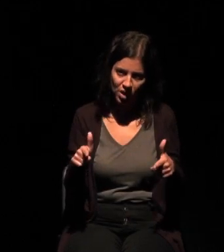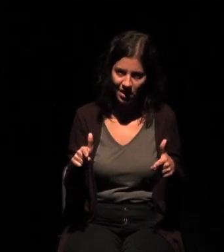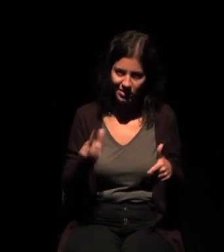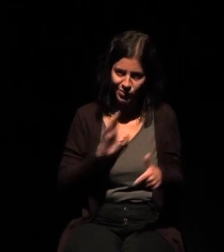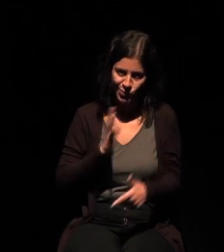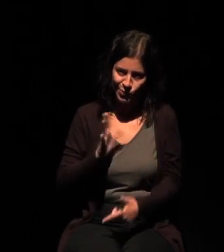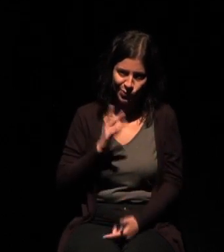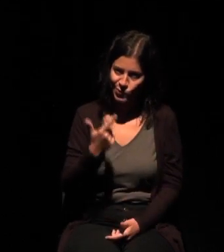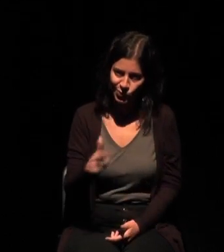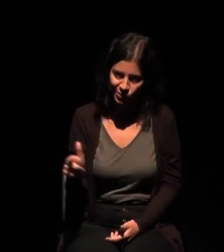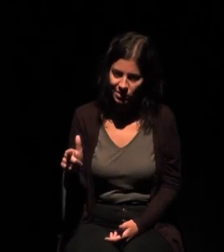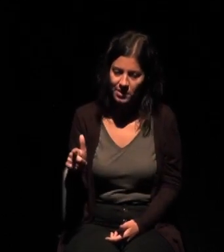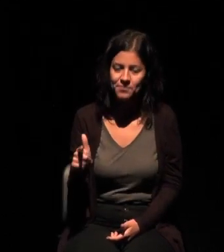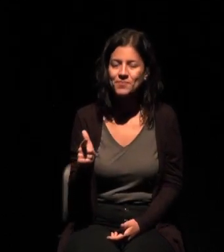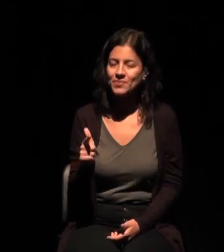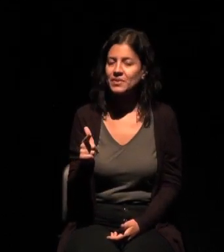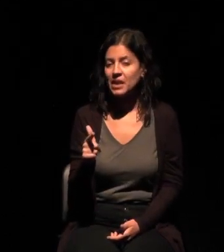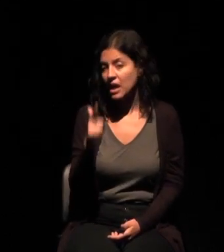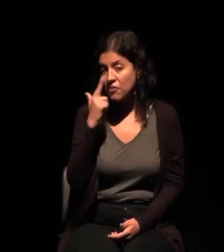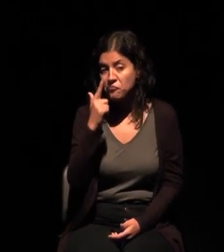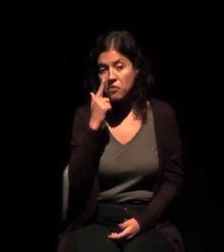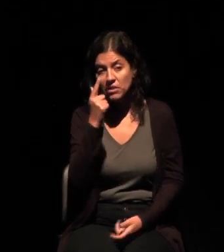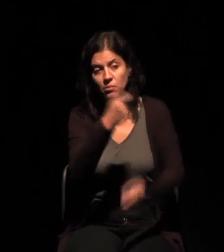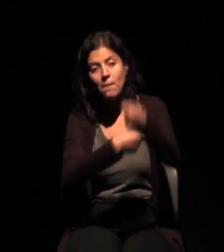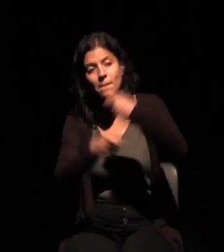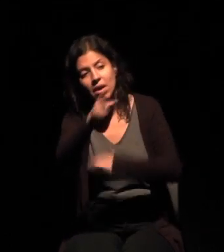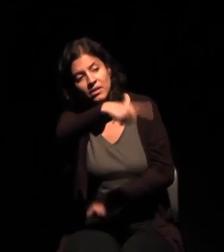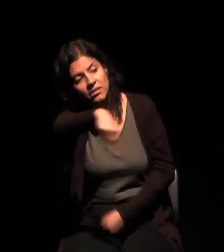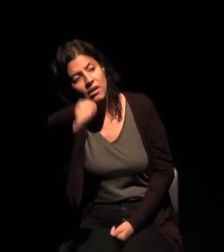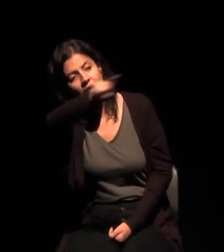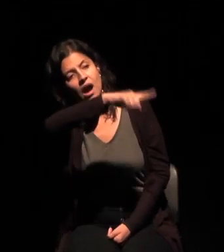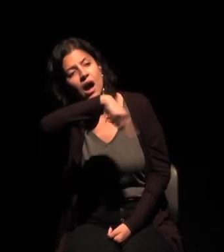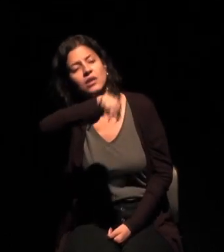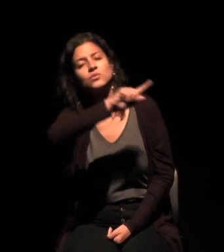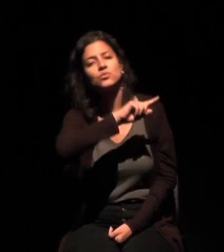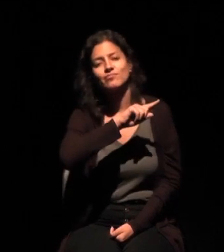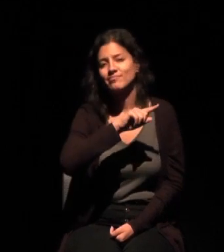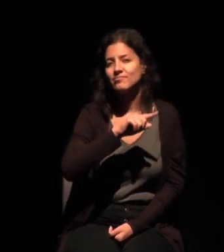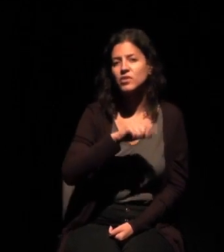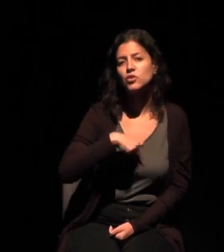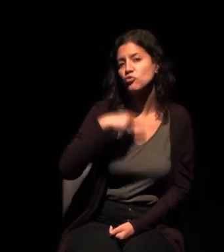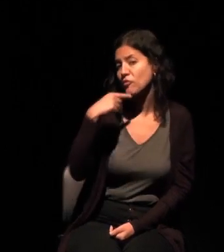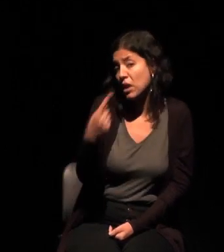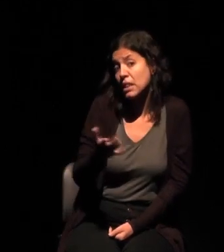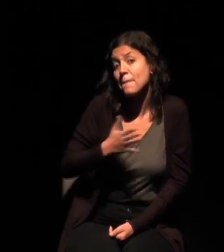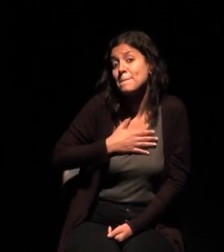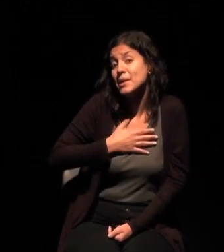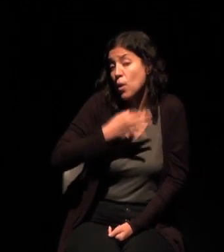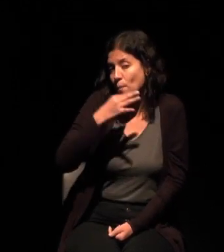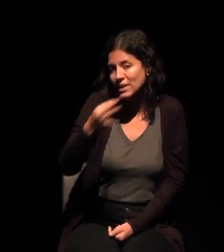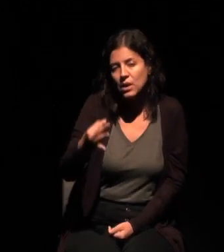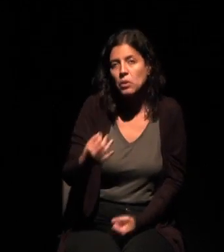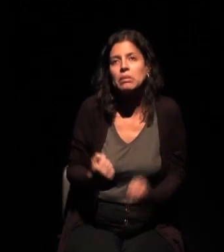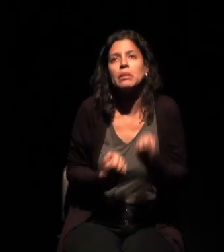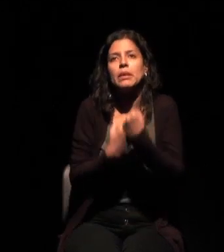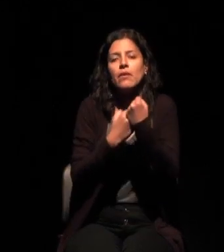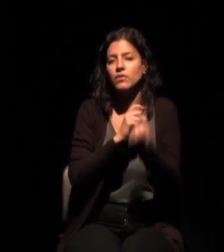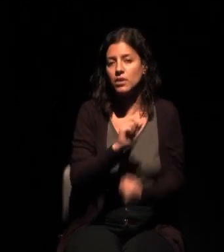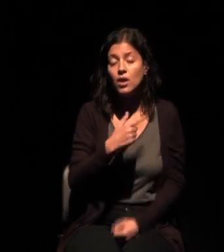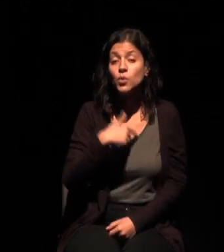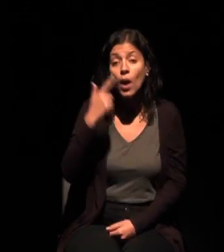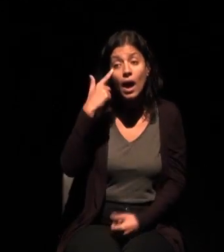atendendo às características do mercado não estou a dizer que essa é minha opinião não estou a defender vou